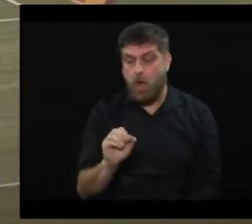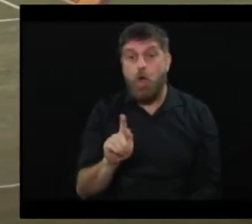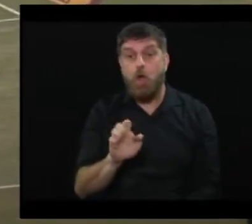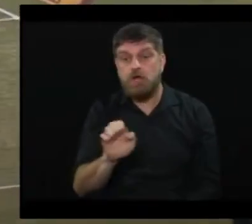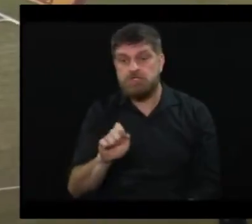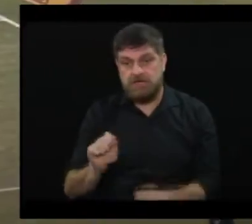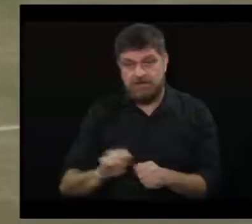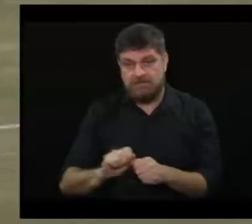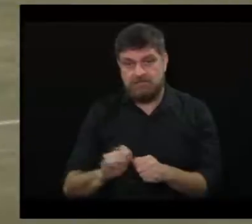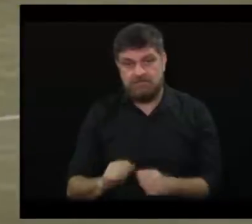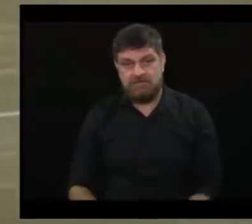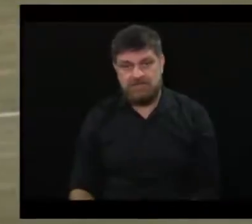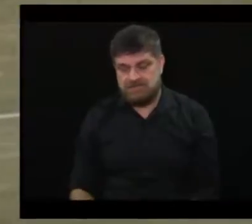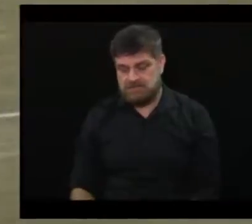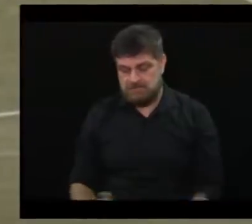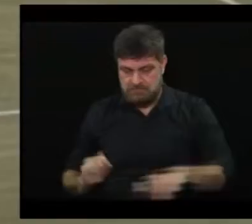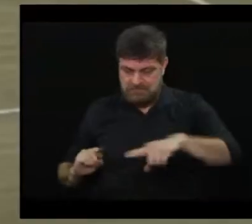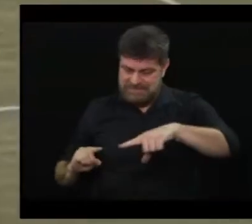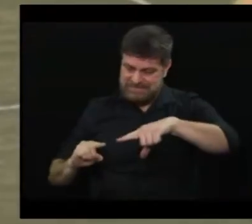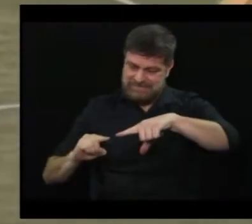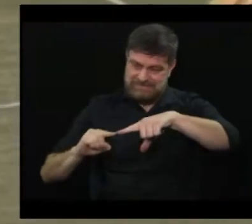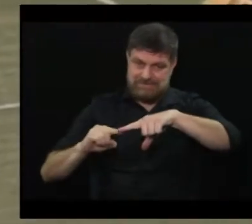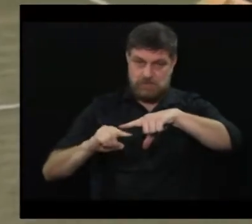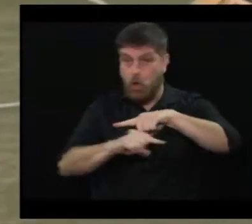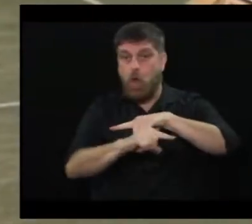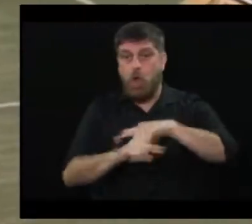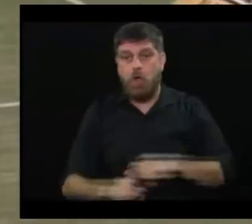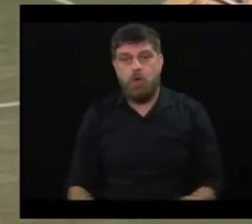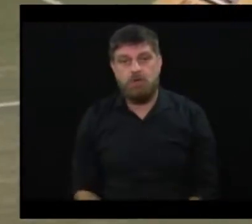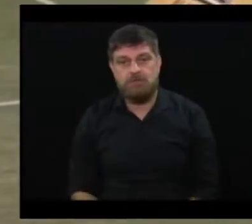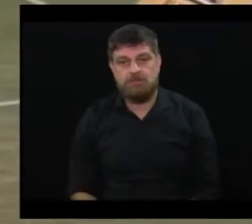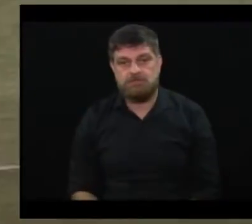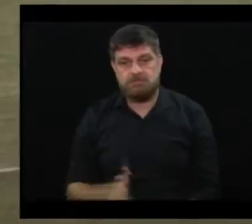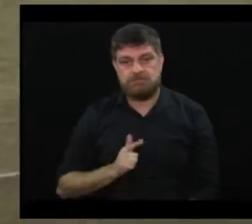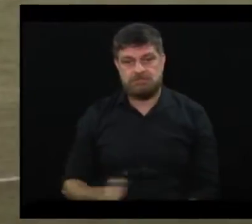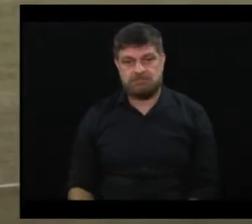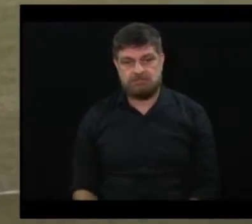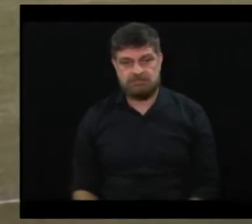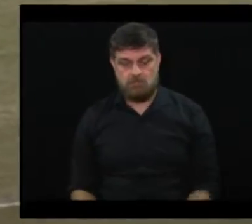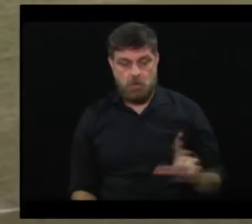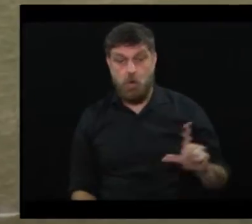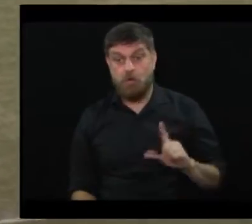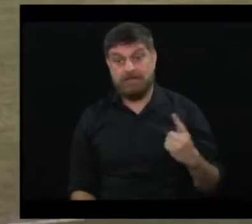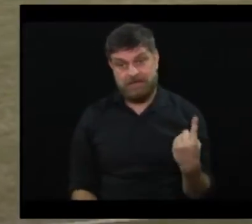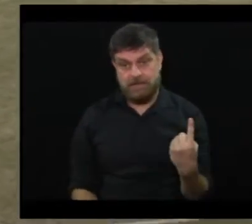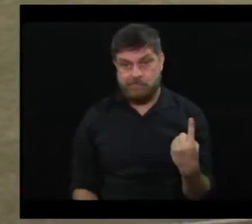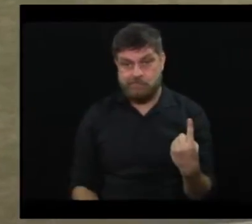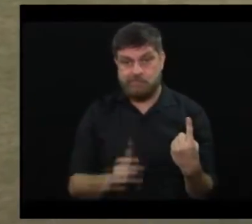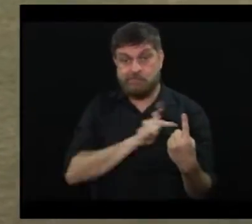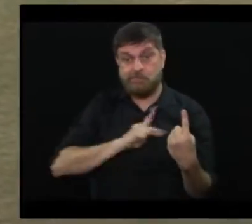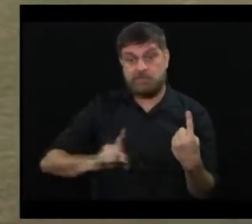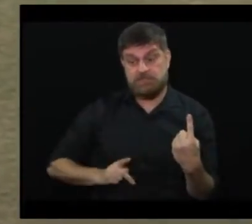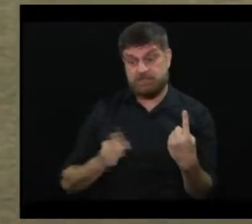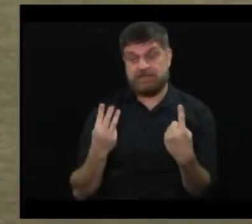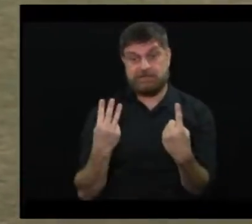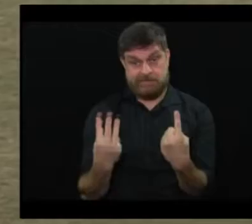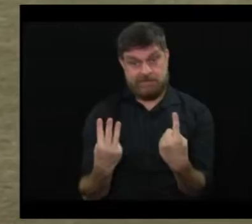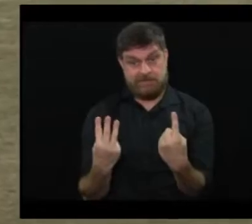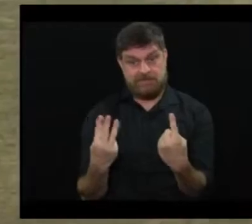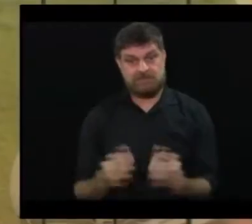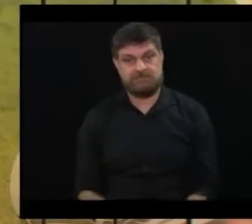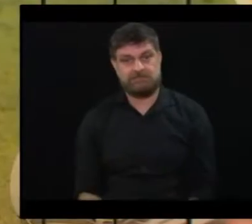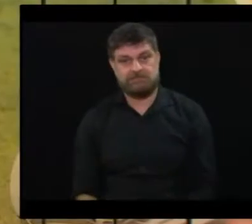sem marcação só teve o trabalho de empurrar para o gol. Final, Londrina 1, Ponte Preta